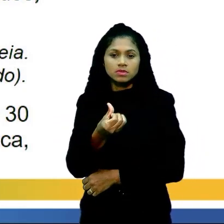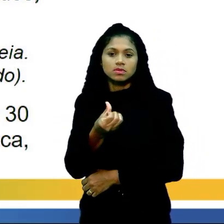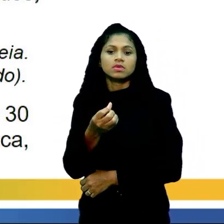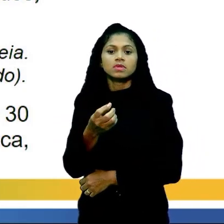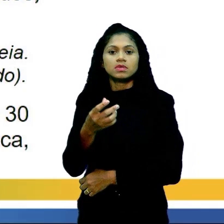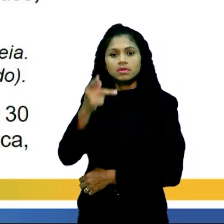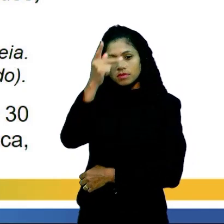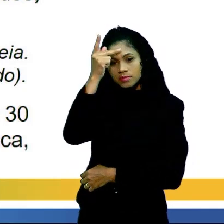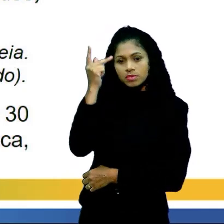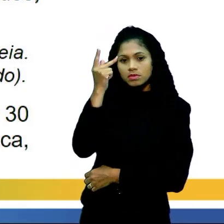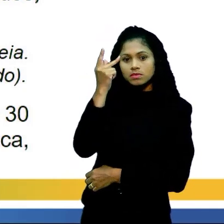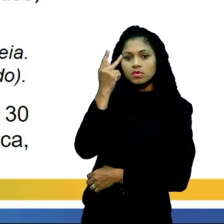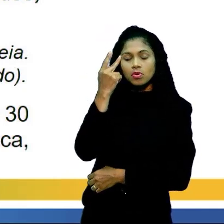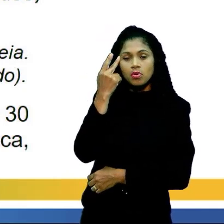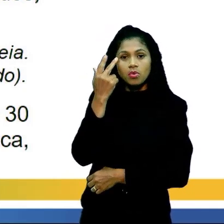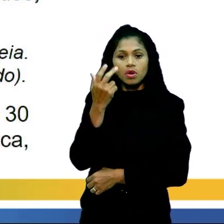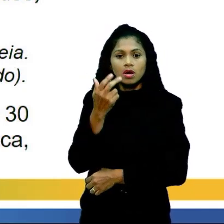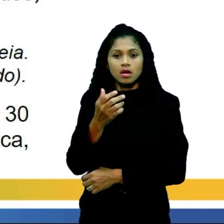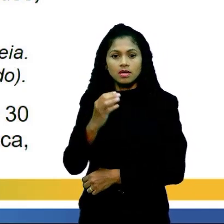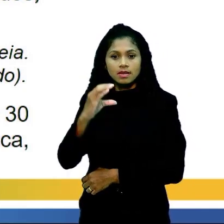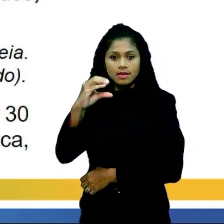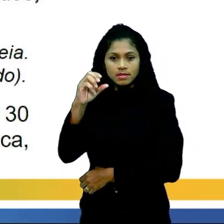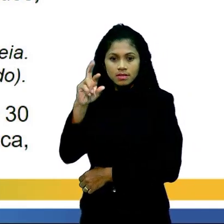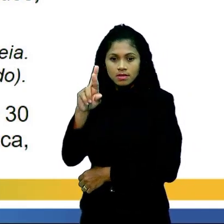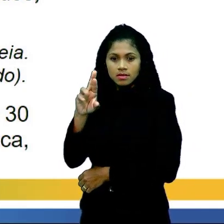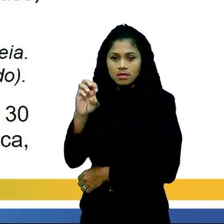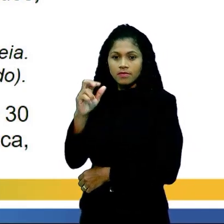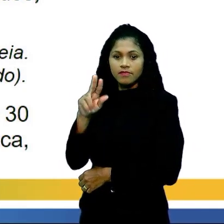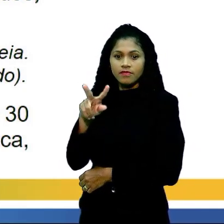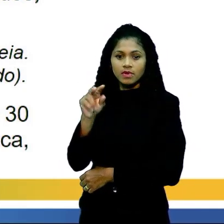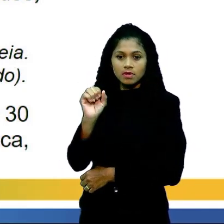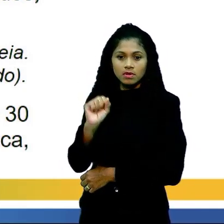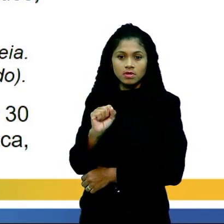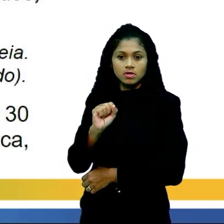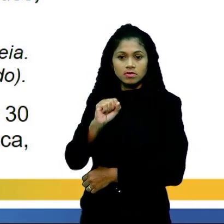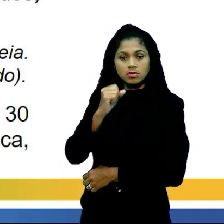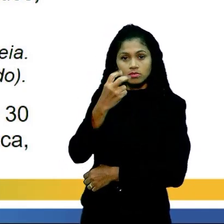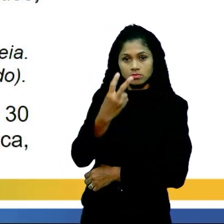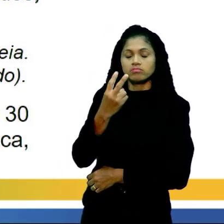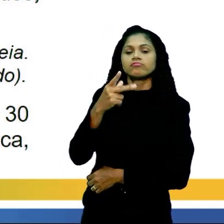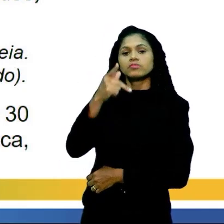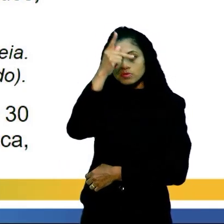pessoas. Uma garrafa de espumante serve 3 convidados.